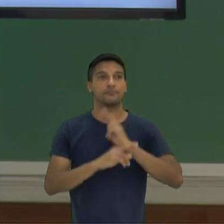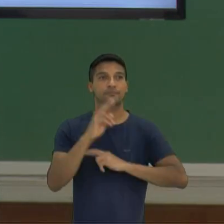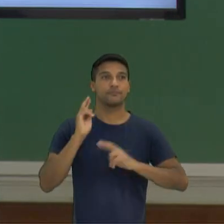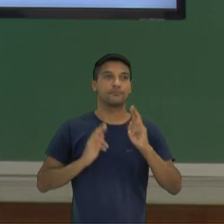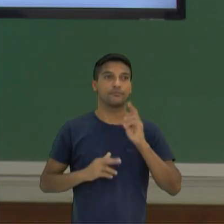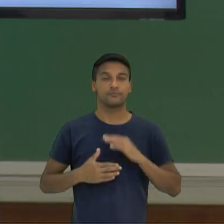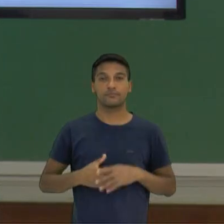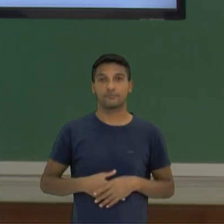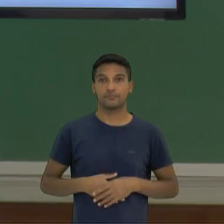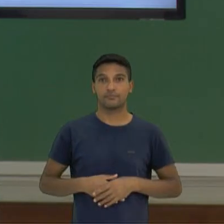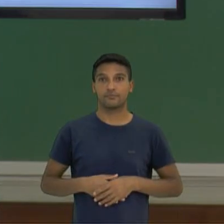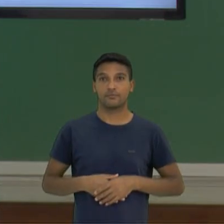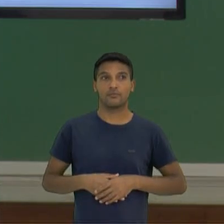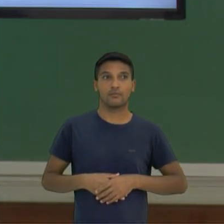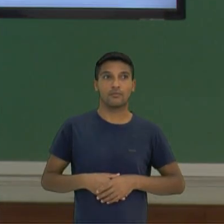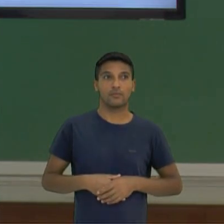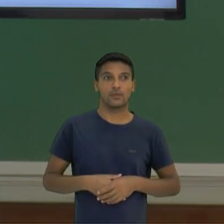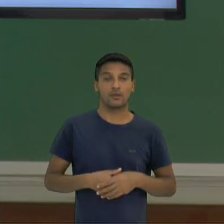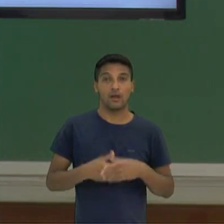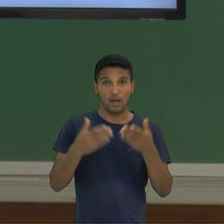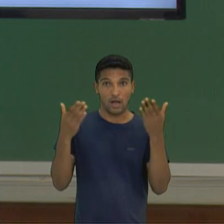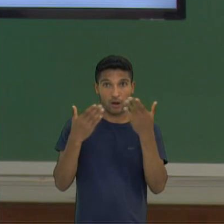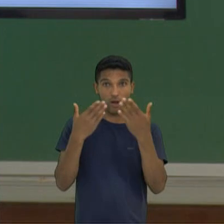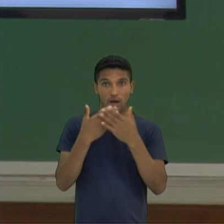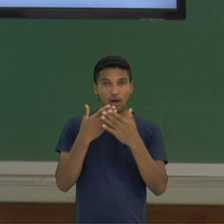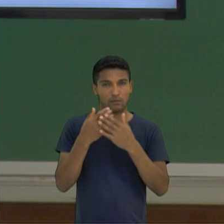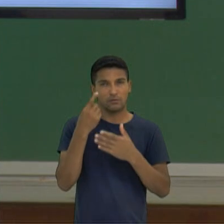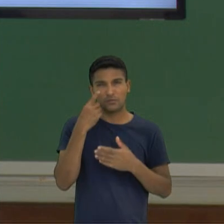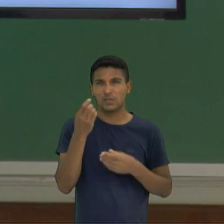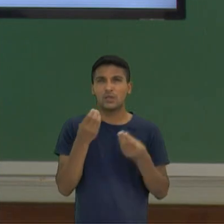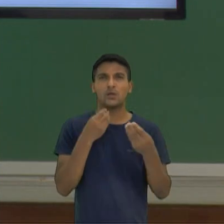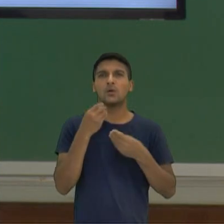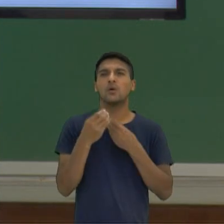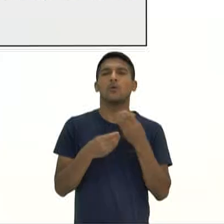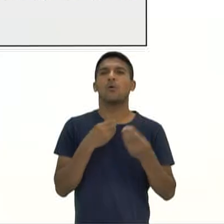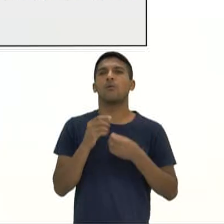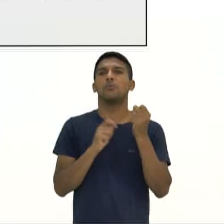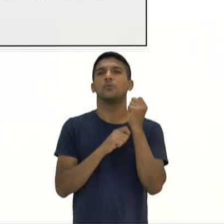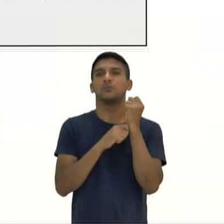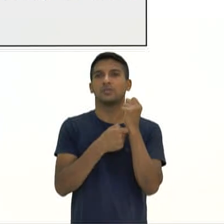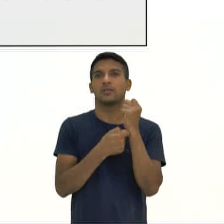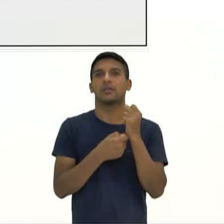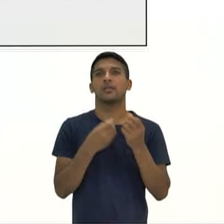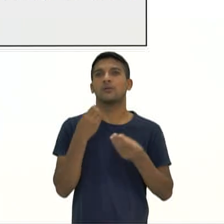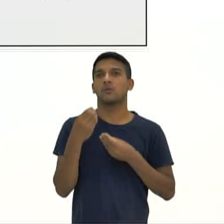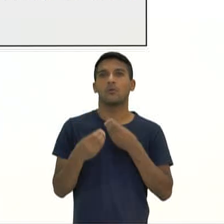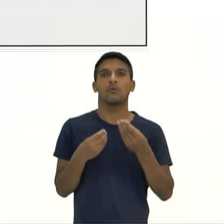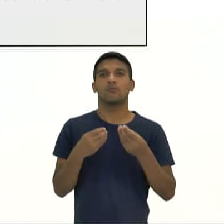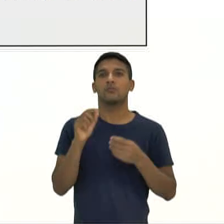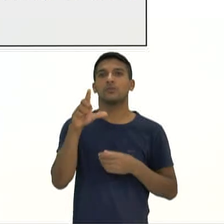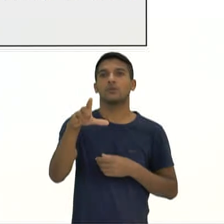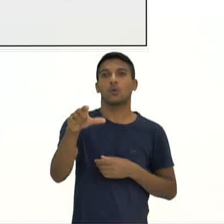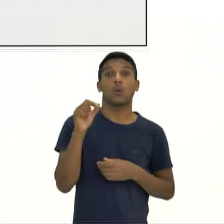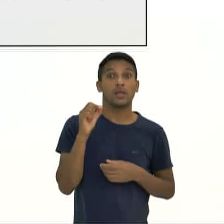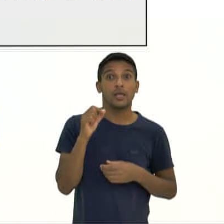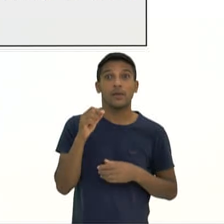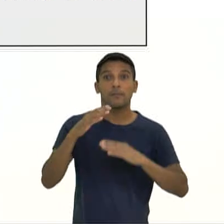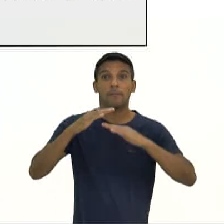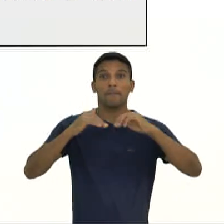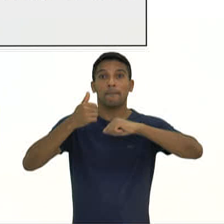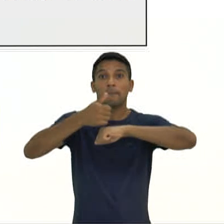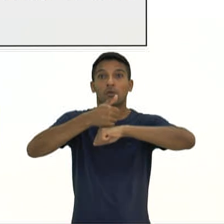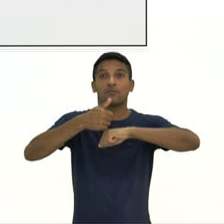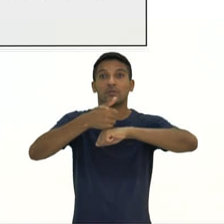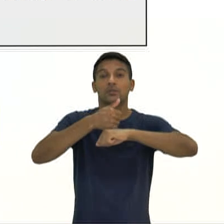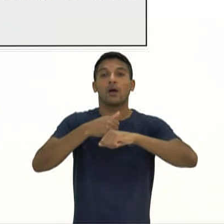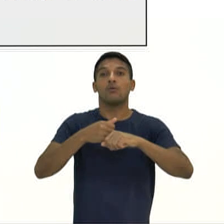há algumas aulas. O segredo para escolher bem uma carreira é o autoconhecimento. A dica é do